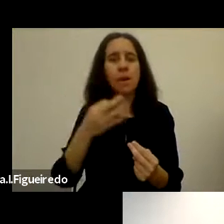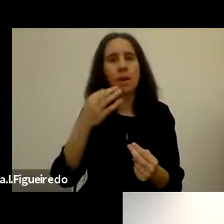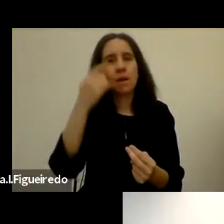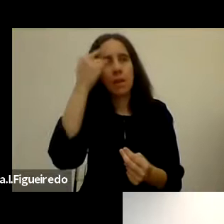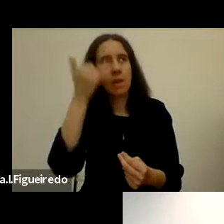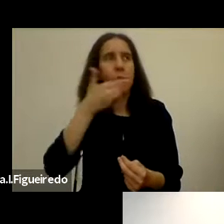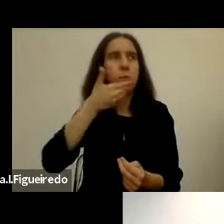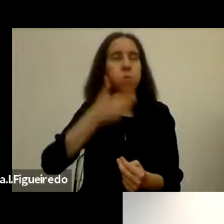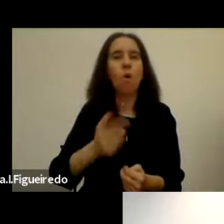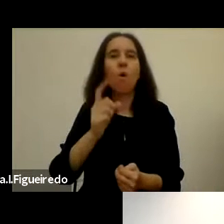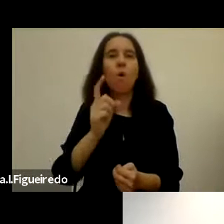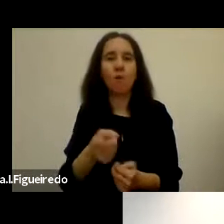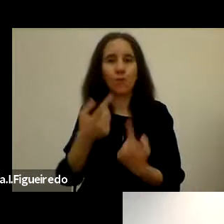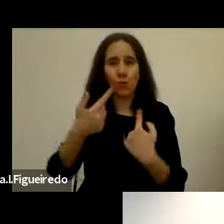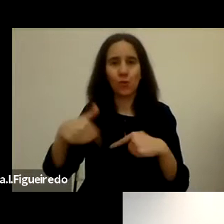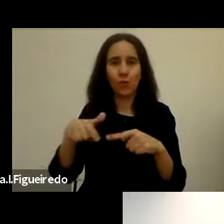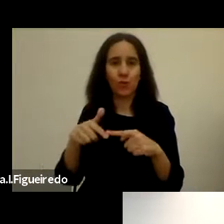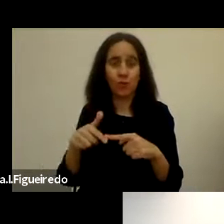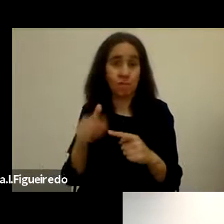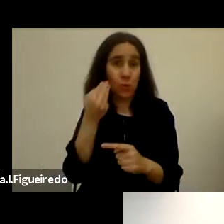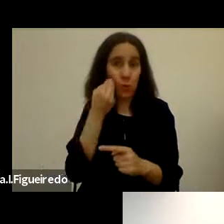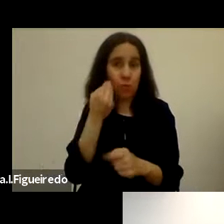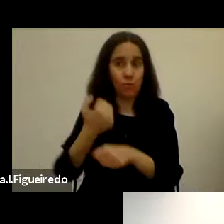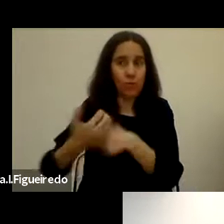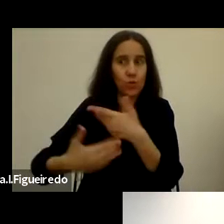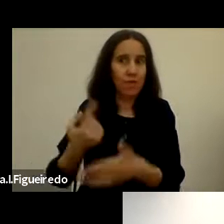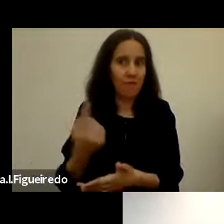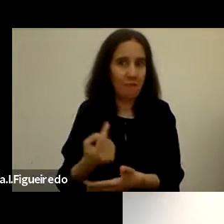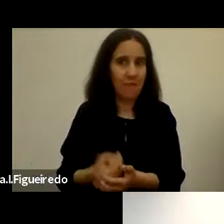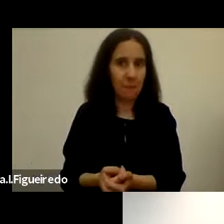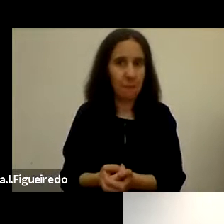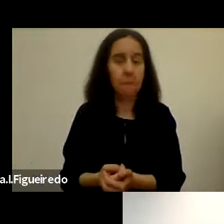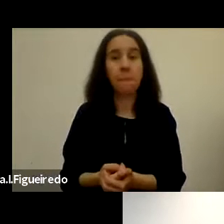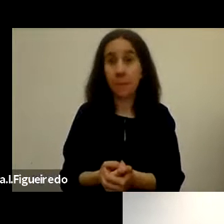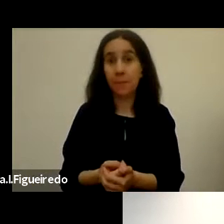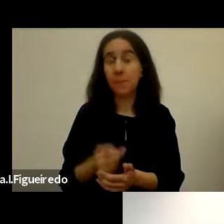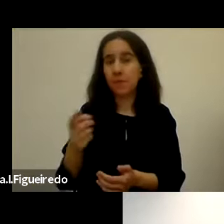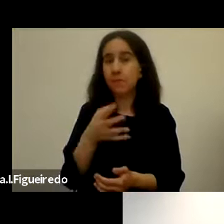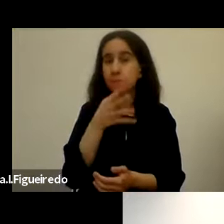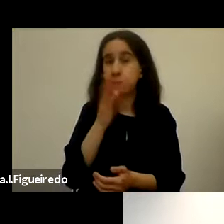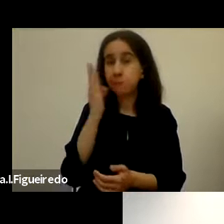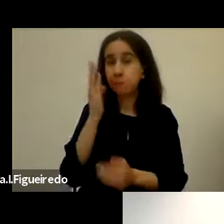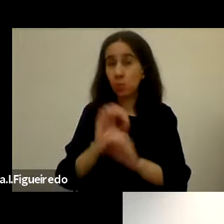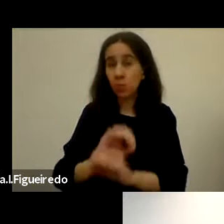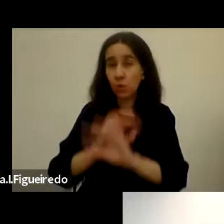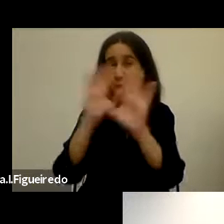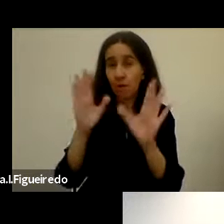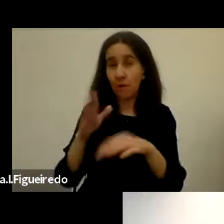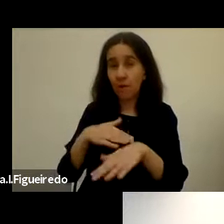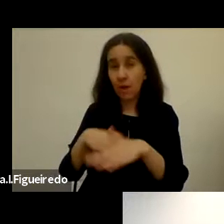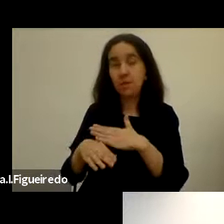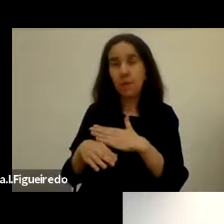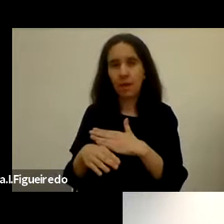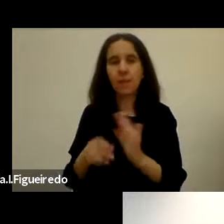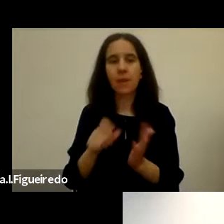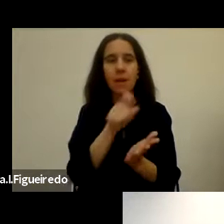experiências do que é que são reuniões e como é que elas devem funcionar. Algumas das sugestões muito claras que nós fazemos é, por exemplo, distinguir o que é uma